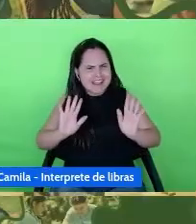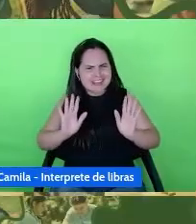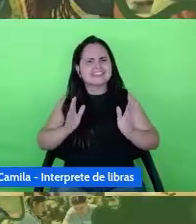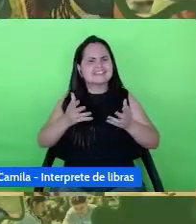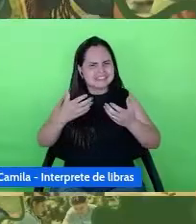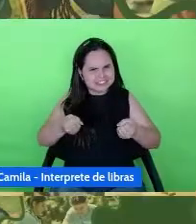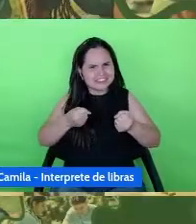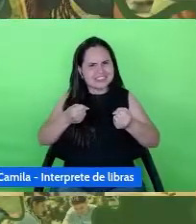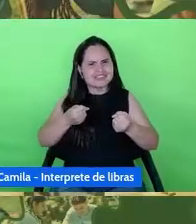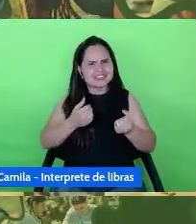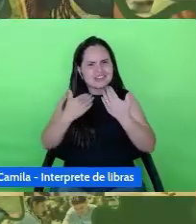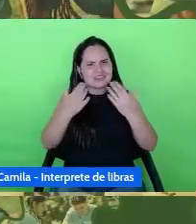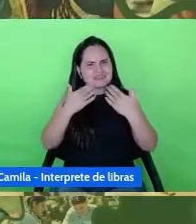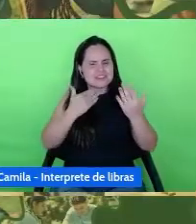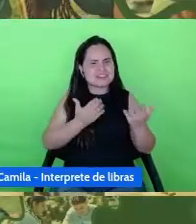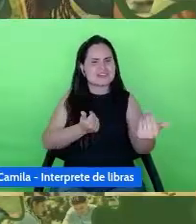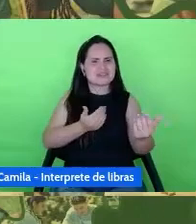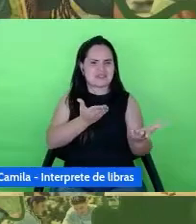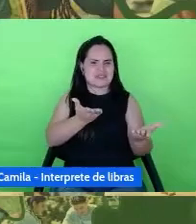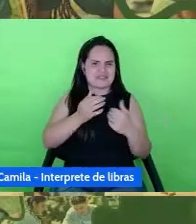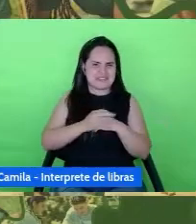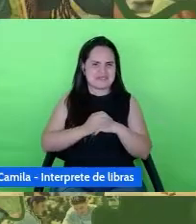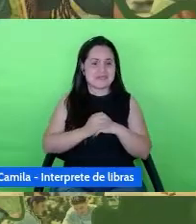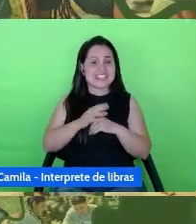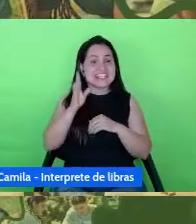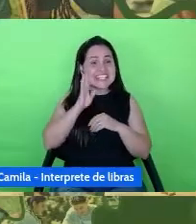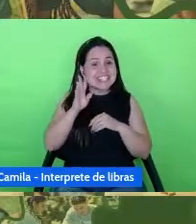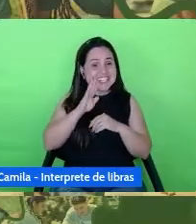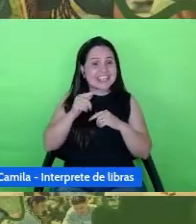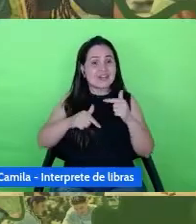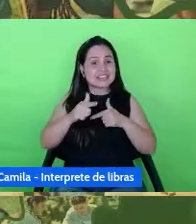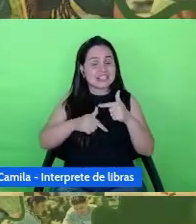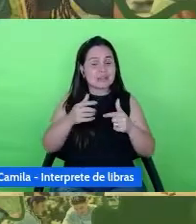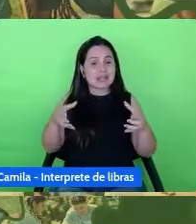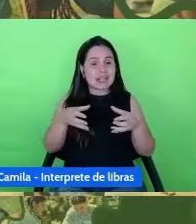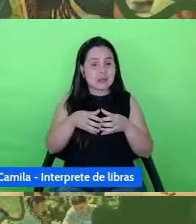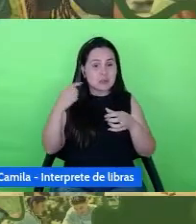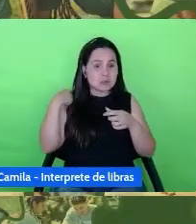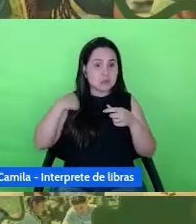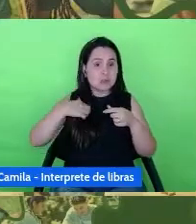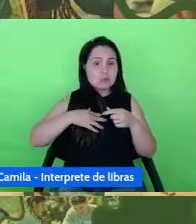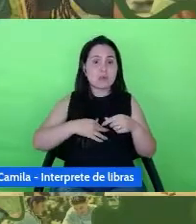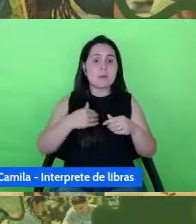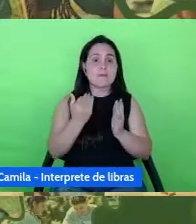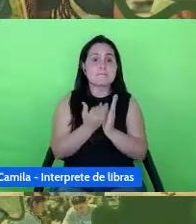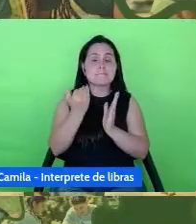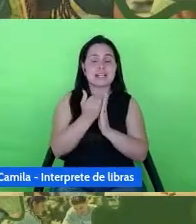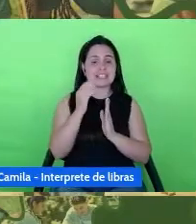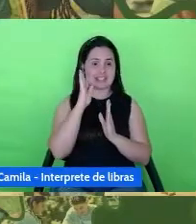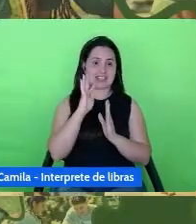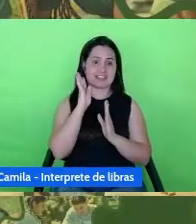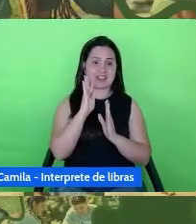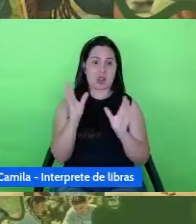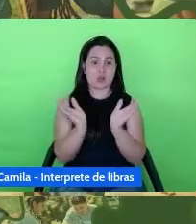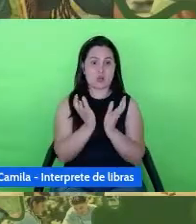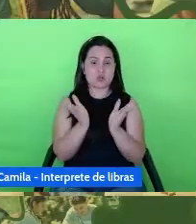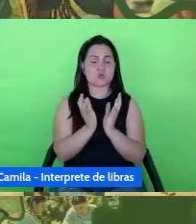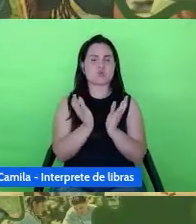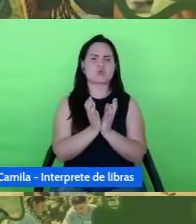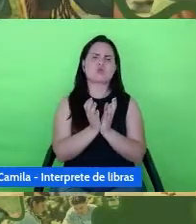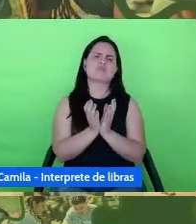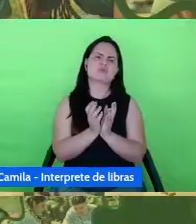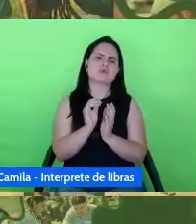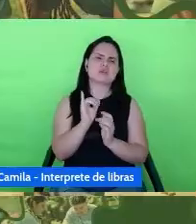com a juventude. Olha, uma coisa legal é trabalhar em equipe, e muito mais legal é trabalhar em equipes